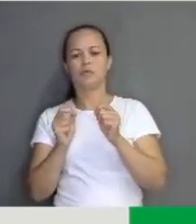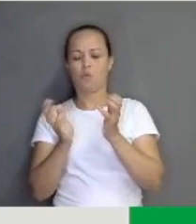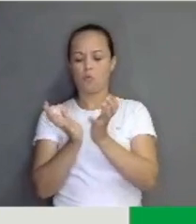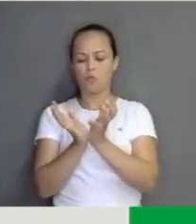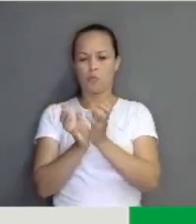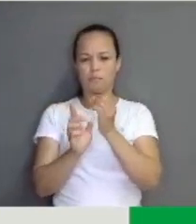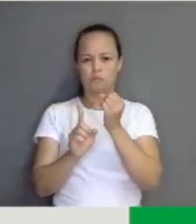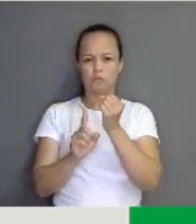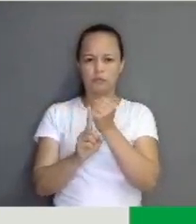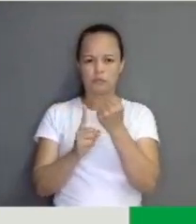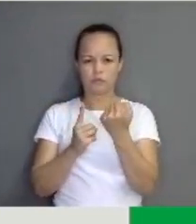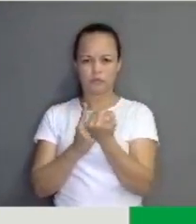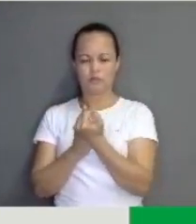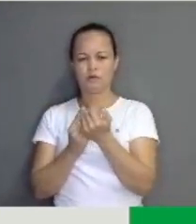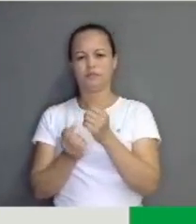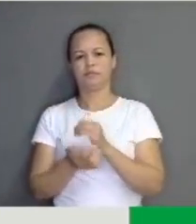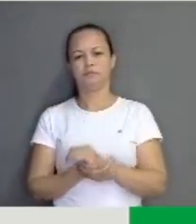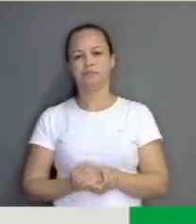sociais. Tá bom?